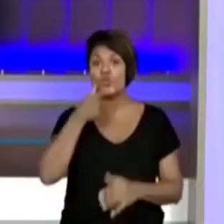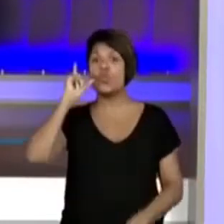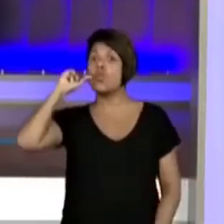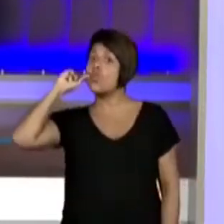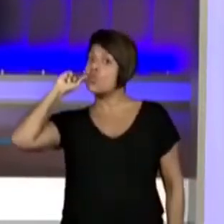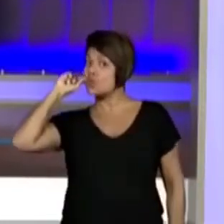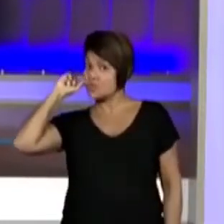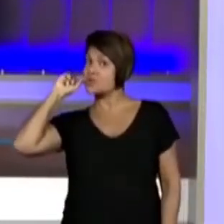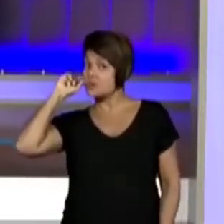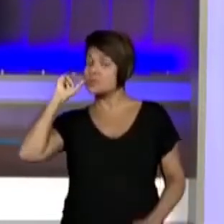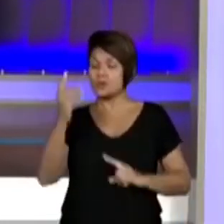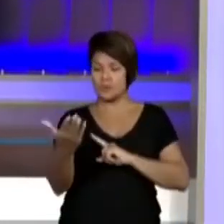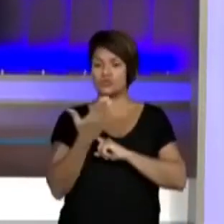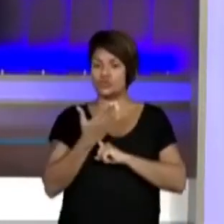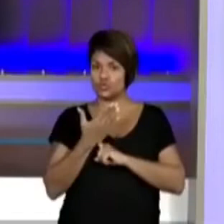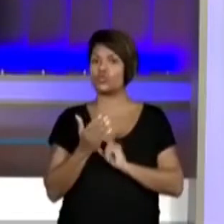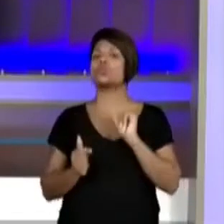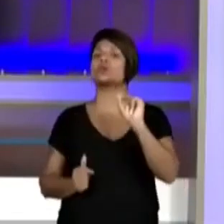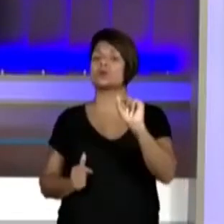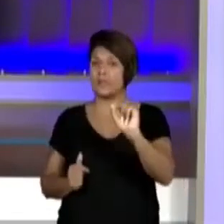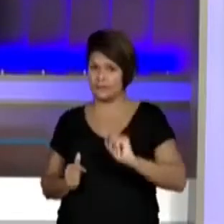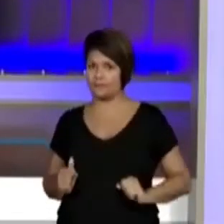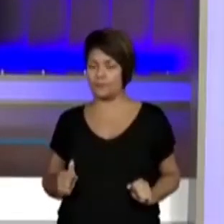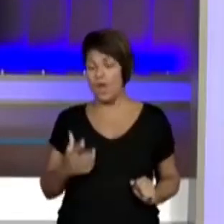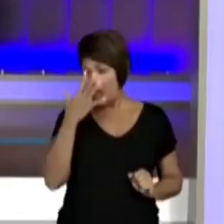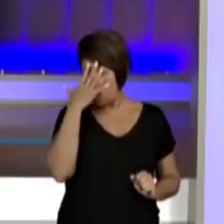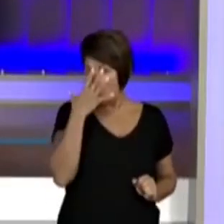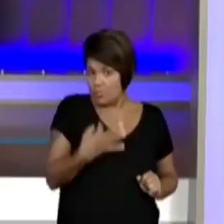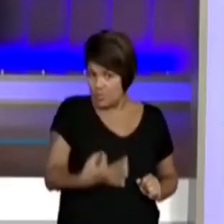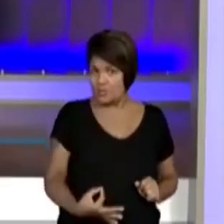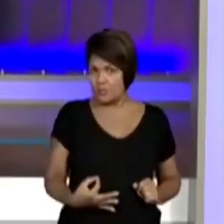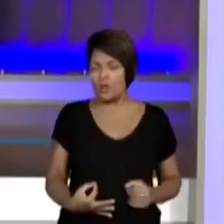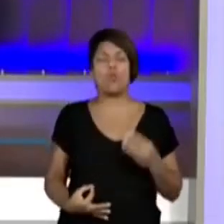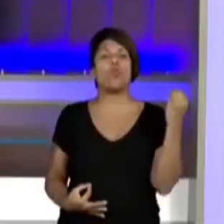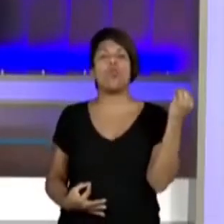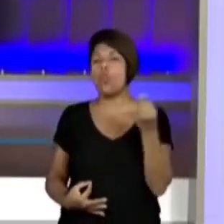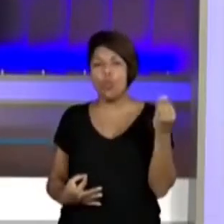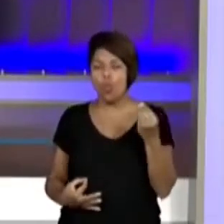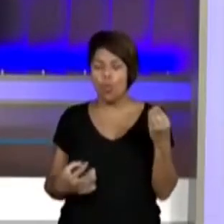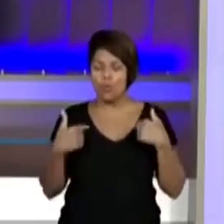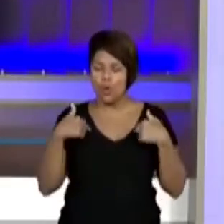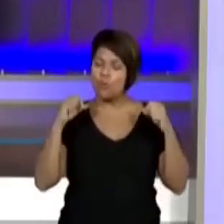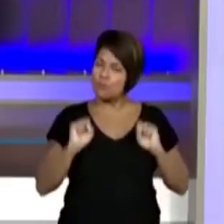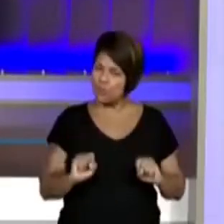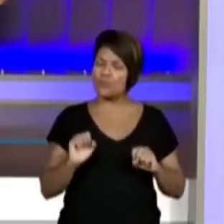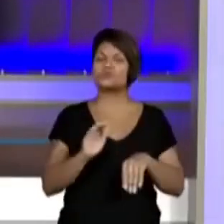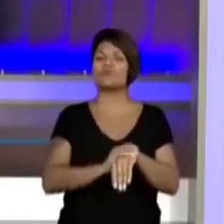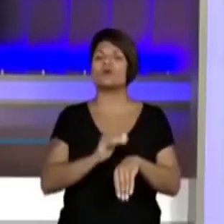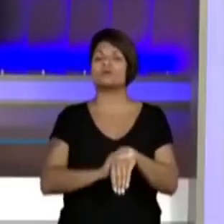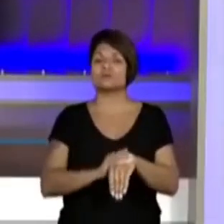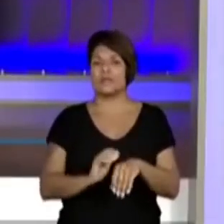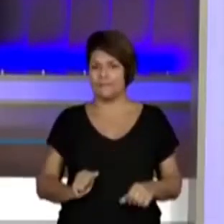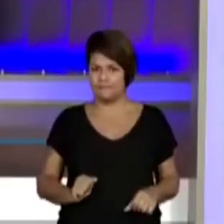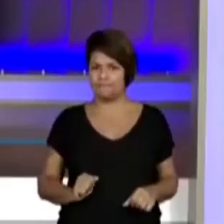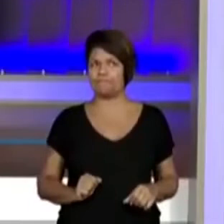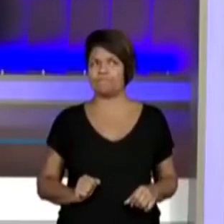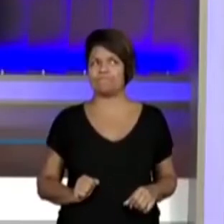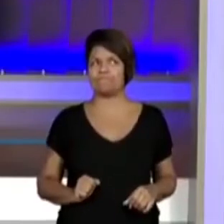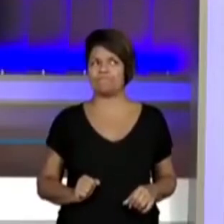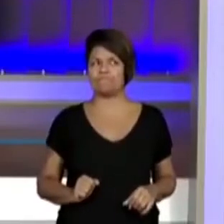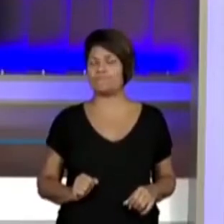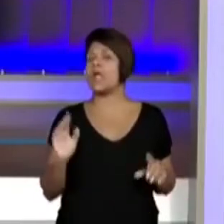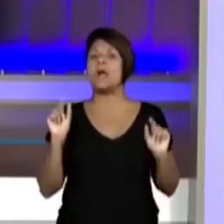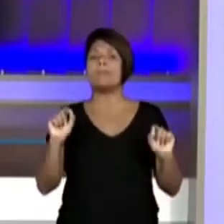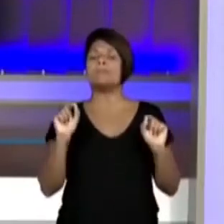o texto nos ajudou a entender como fazer. Como fazer para quê? Como fazer para